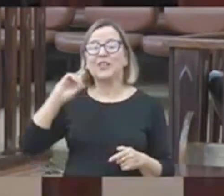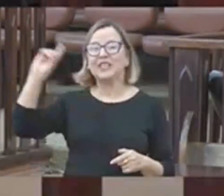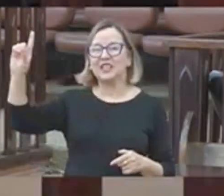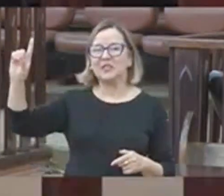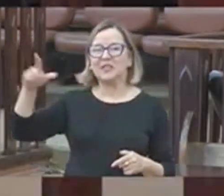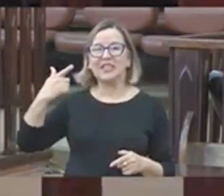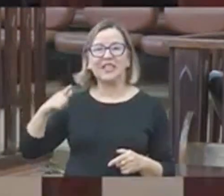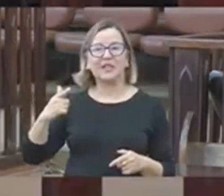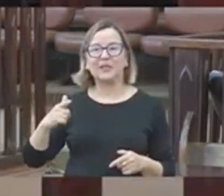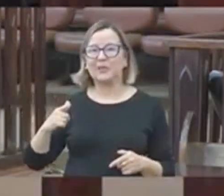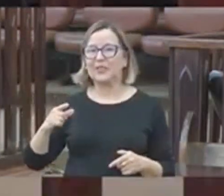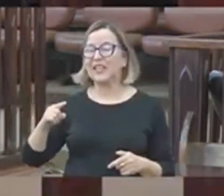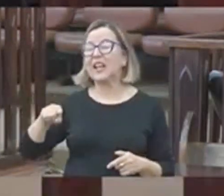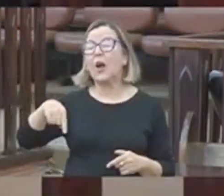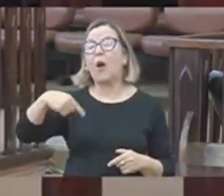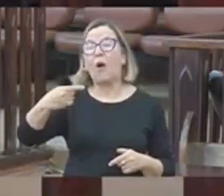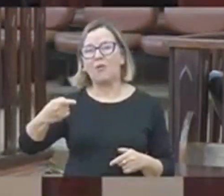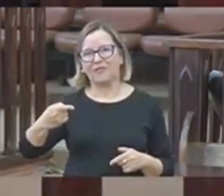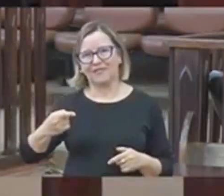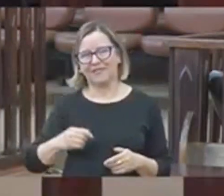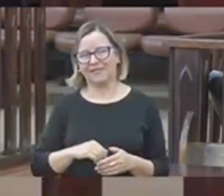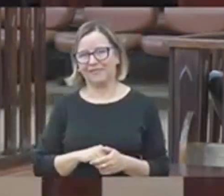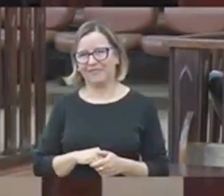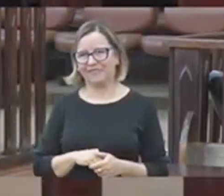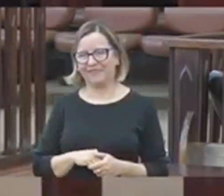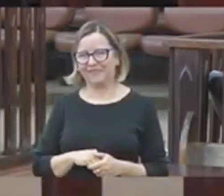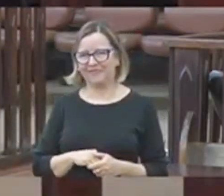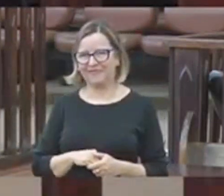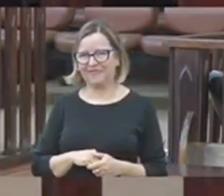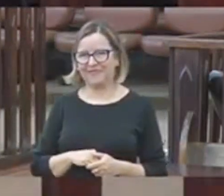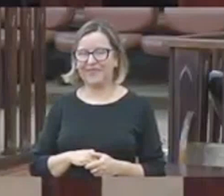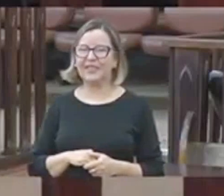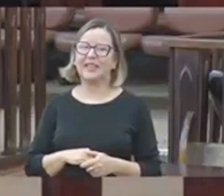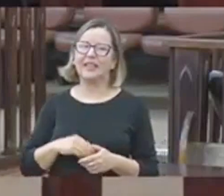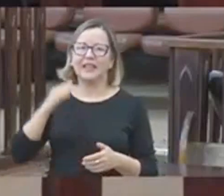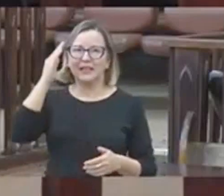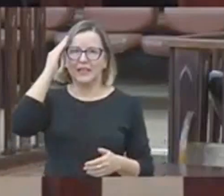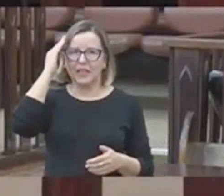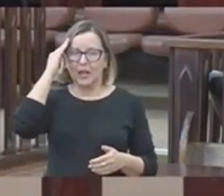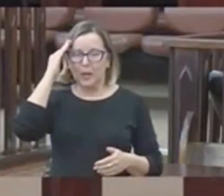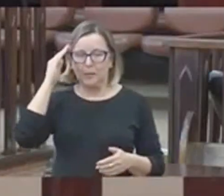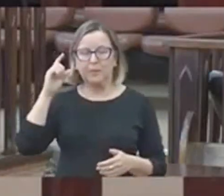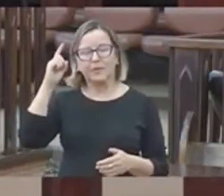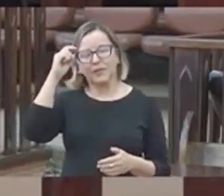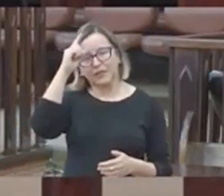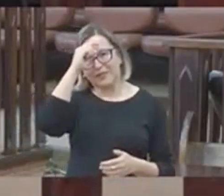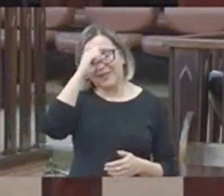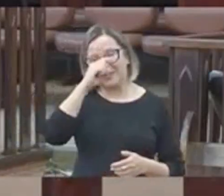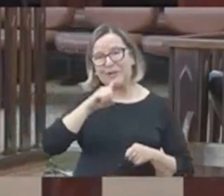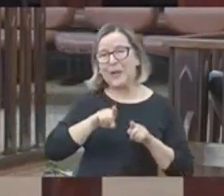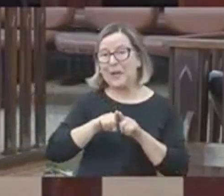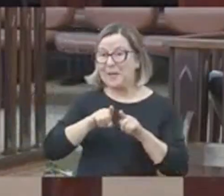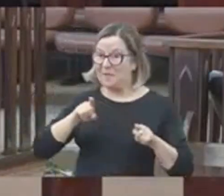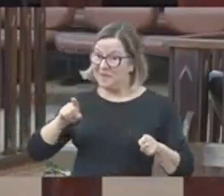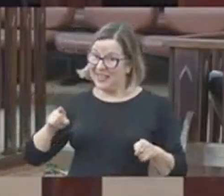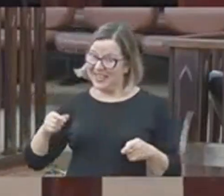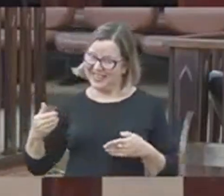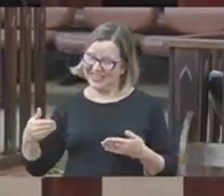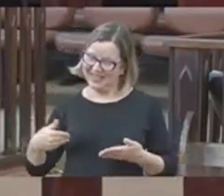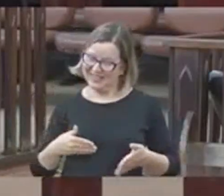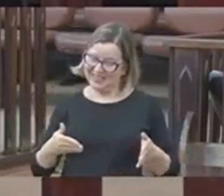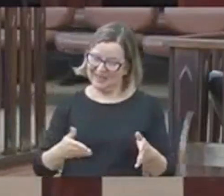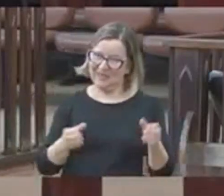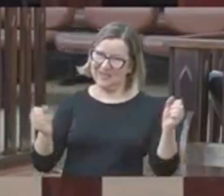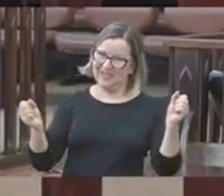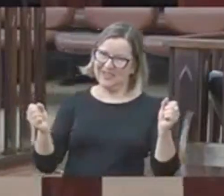E Deus nunca disse que seria, mas com certeza o caminho novo é um